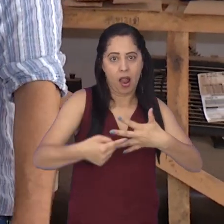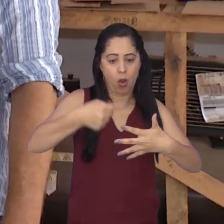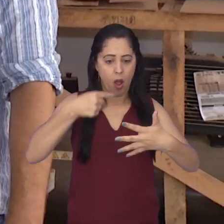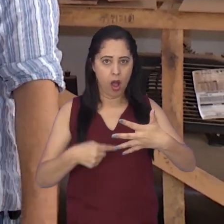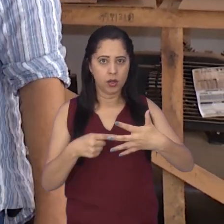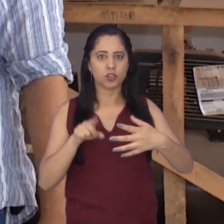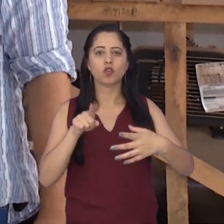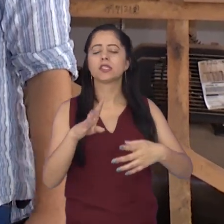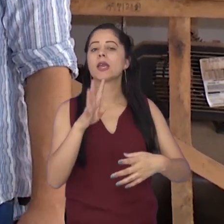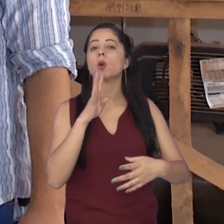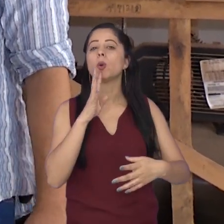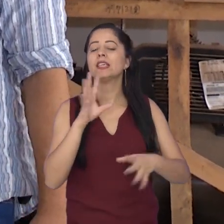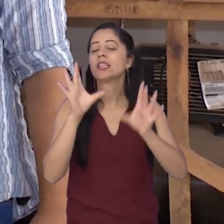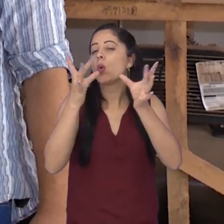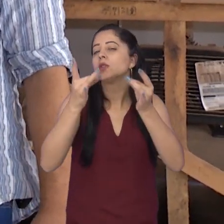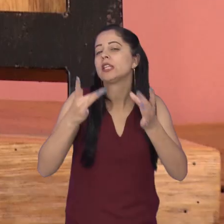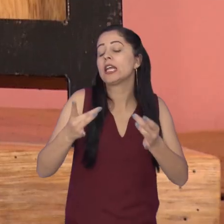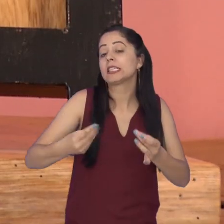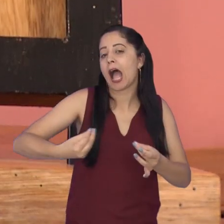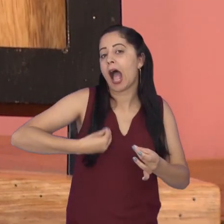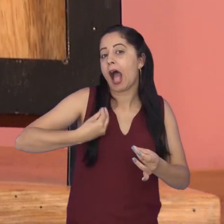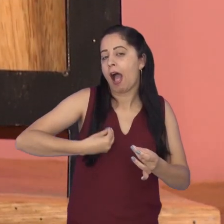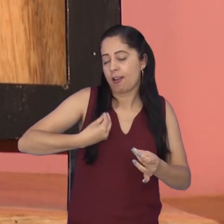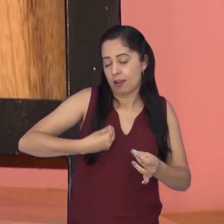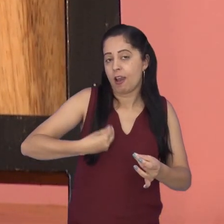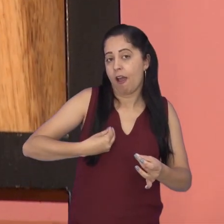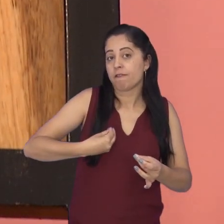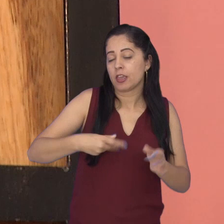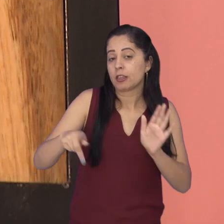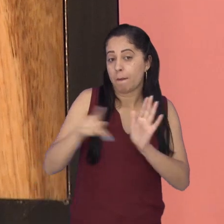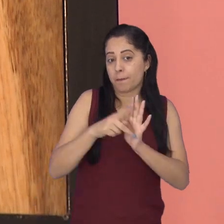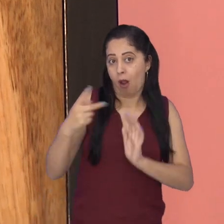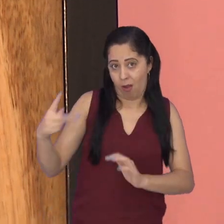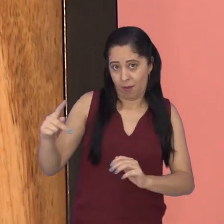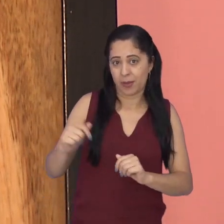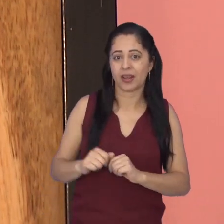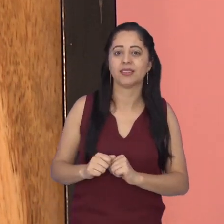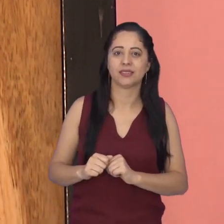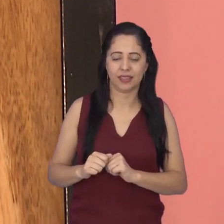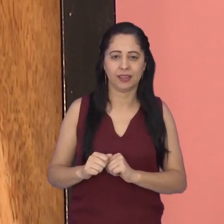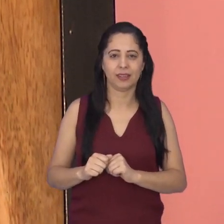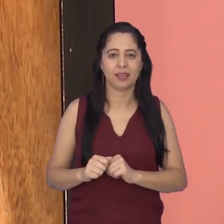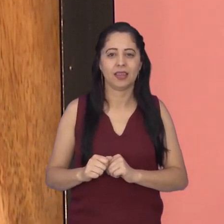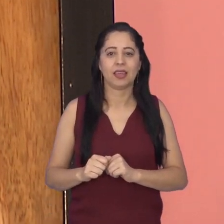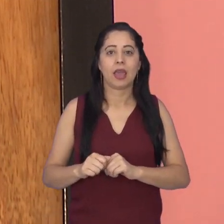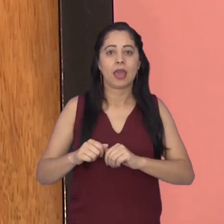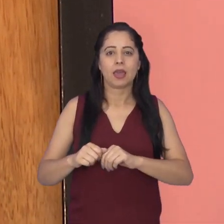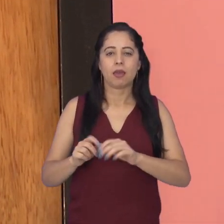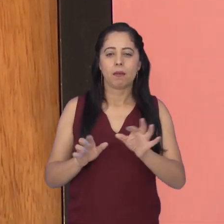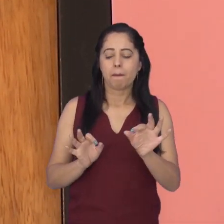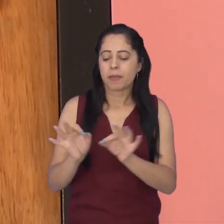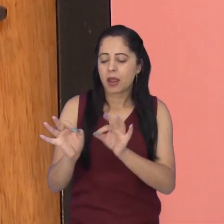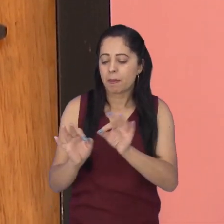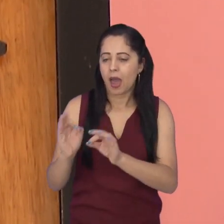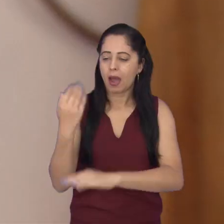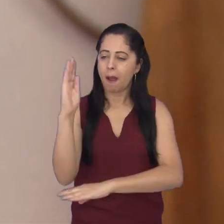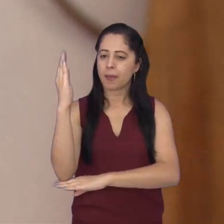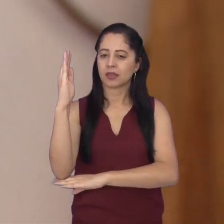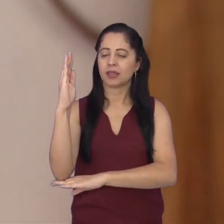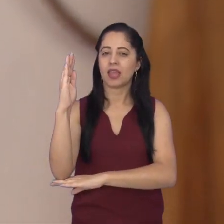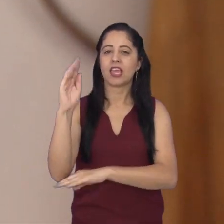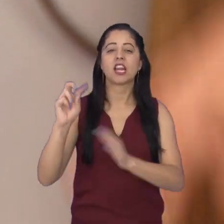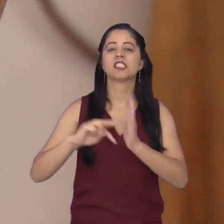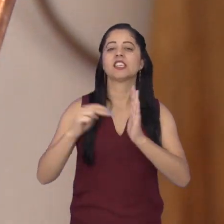conheceu detalhes da carreira do artista, que encontrou na criação de peças únicas mais do que um momento de interação